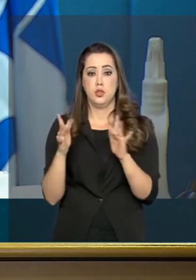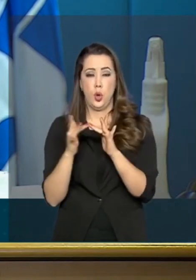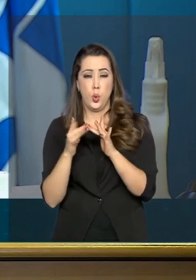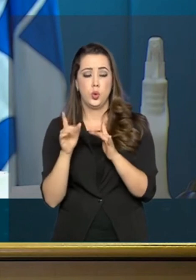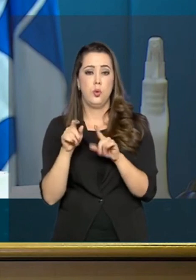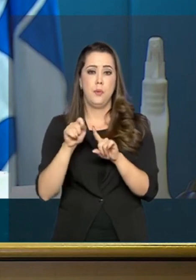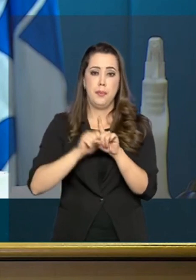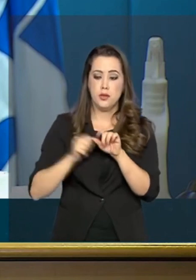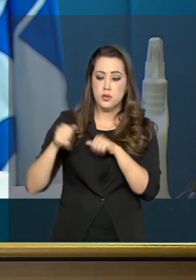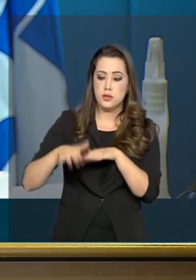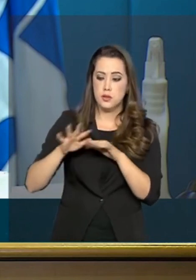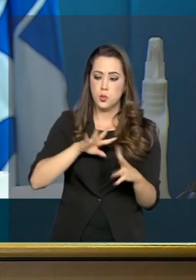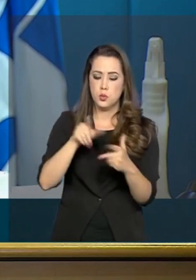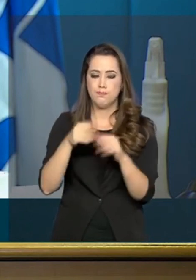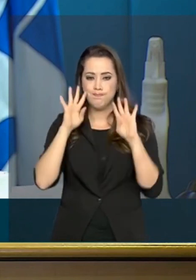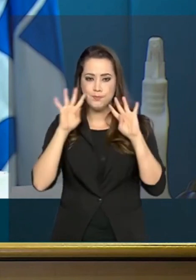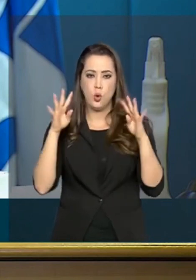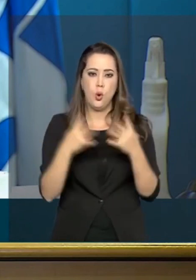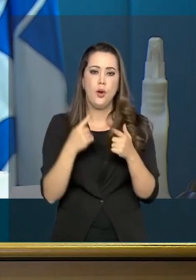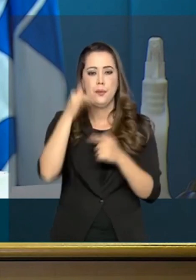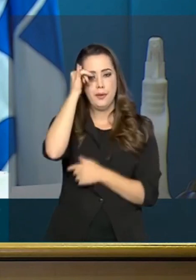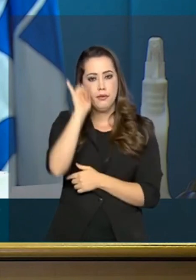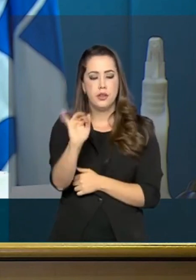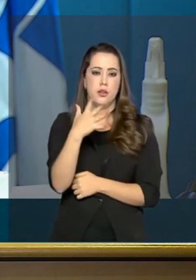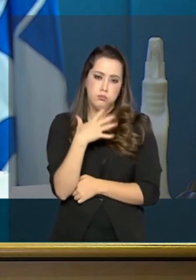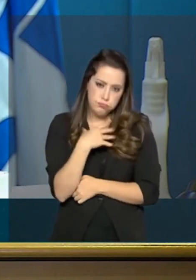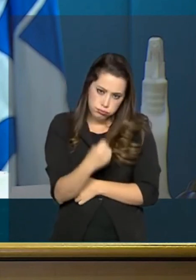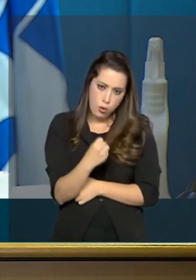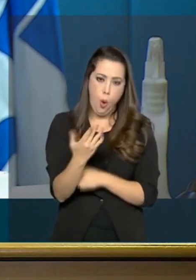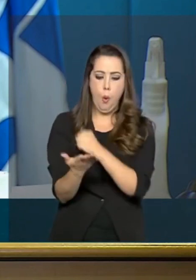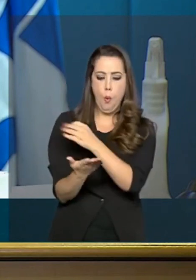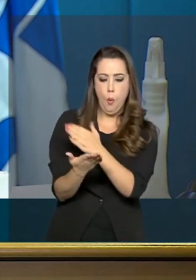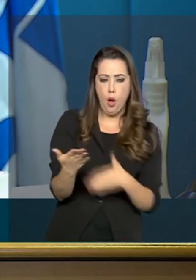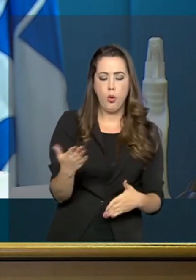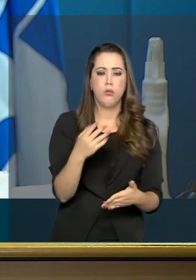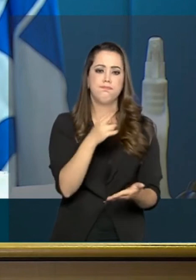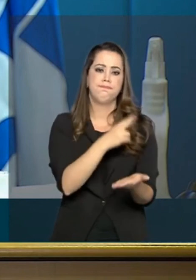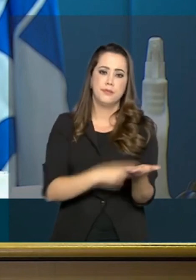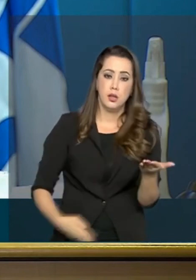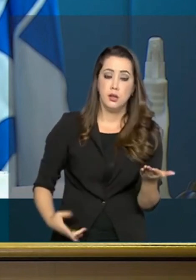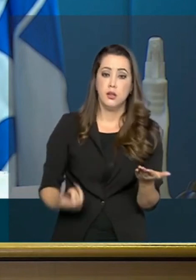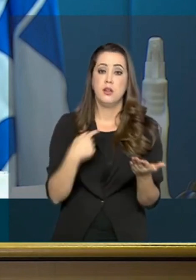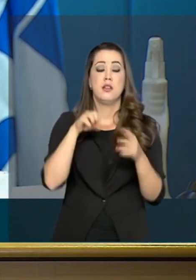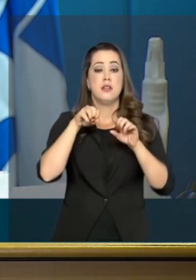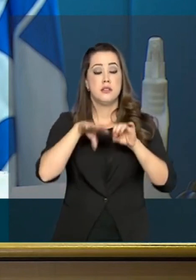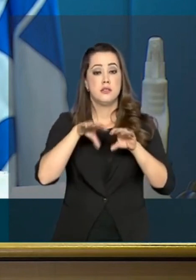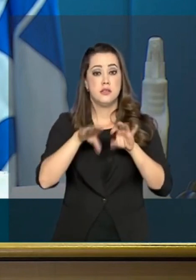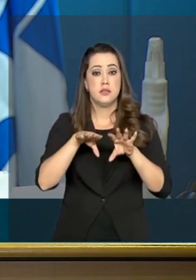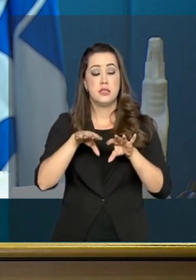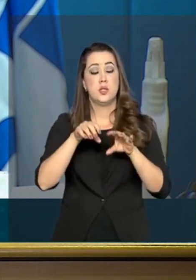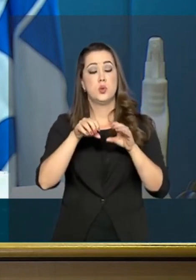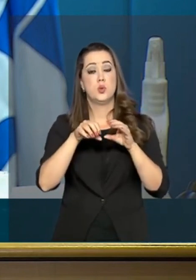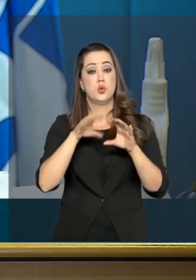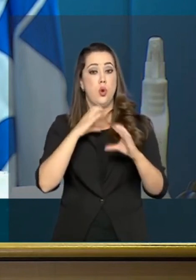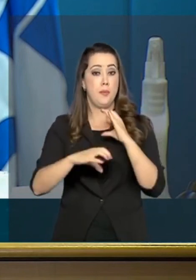mundo inteiro se preocupa com a questão da prevenção do suicídio e da automutilação, se dá exatamente com ações de educomunicação nessa